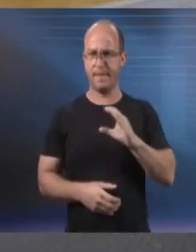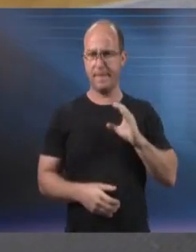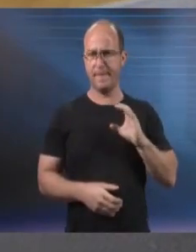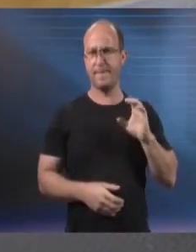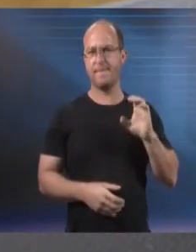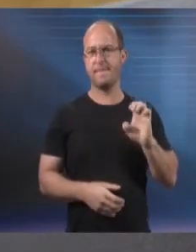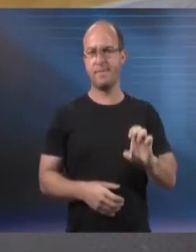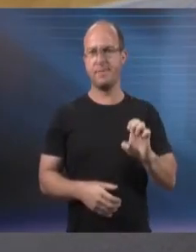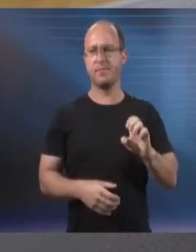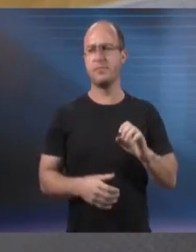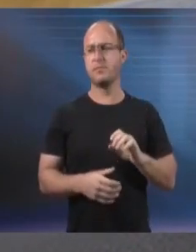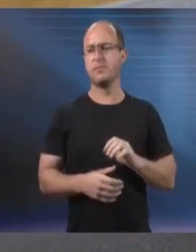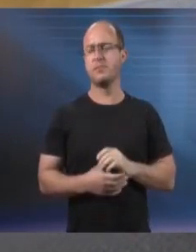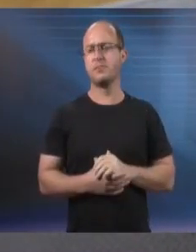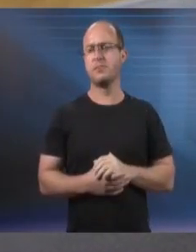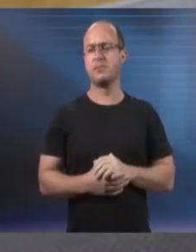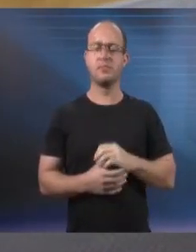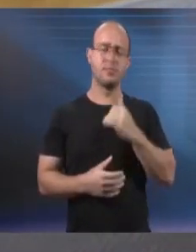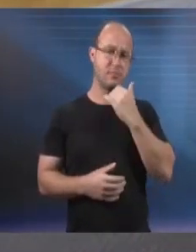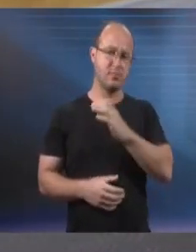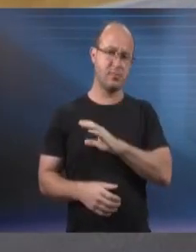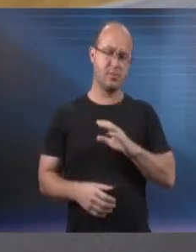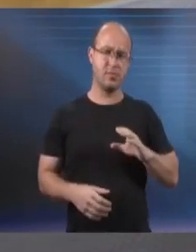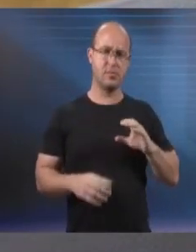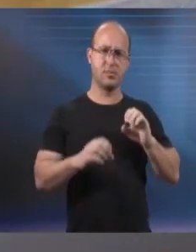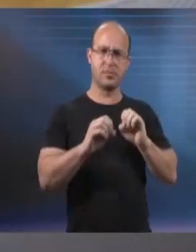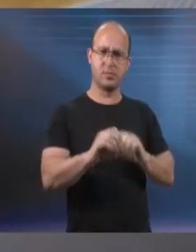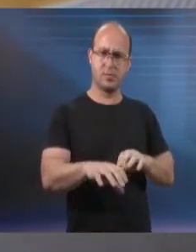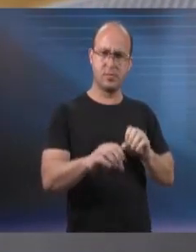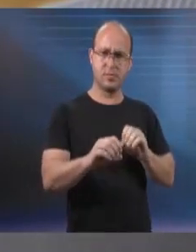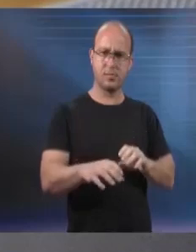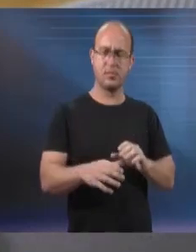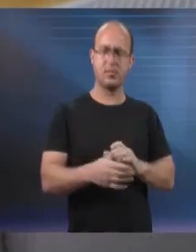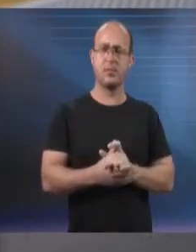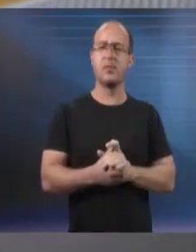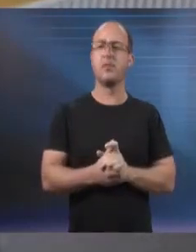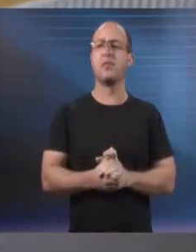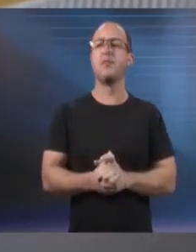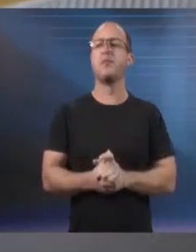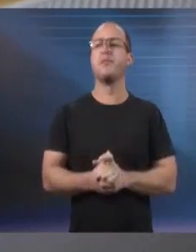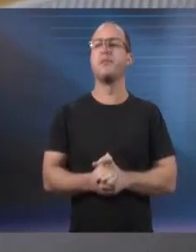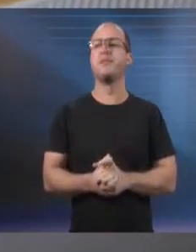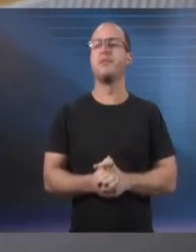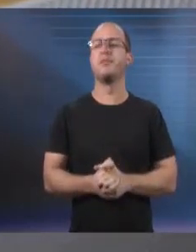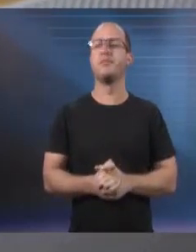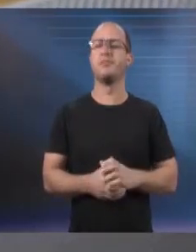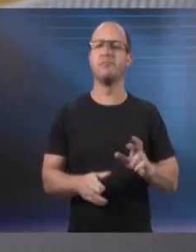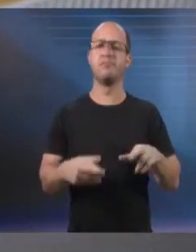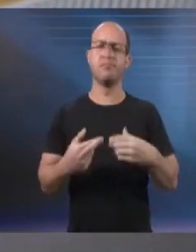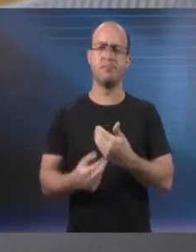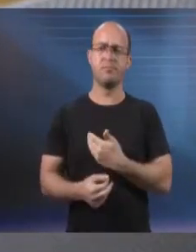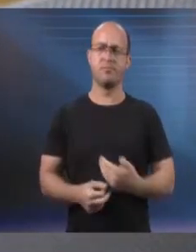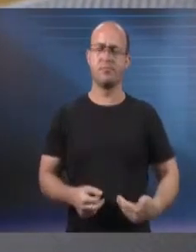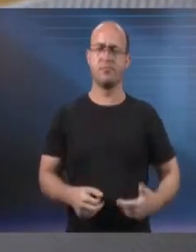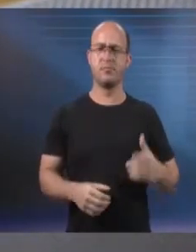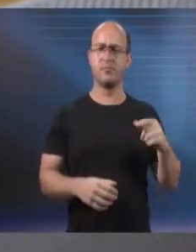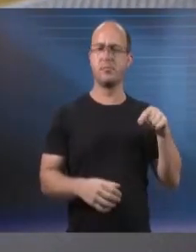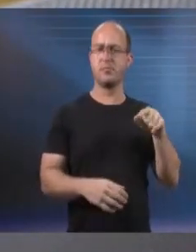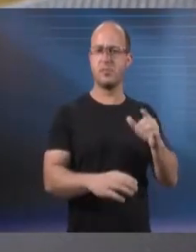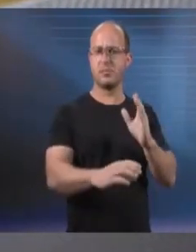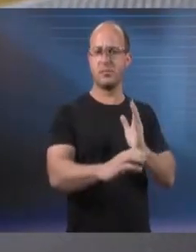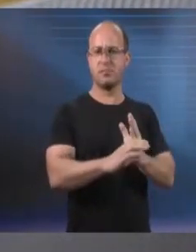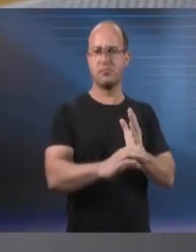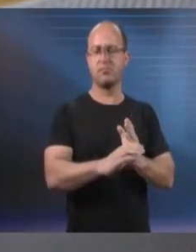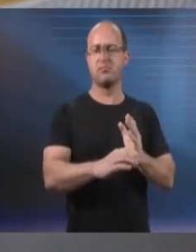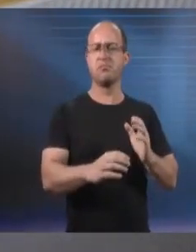Educação desta Casa, aprovamos um requerimento para realizar uma audiência pública em Caicó,